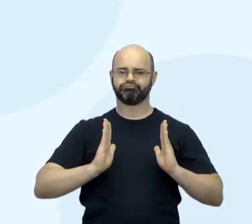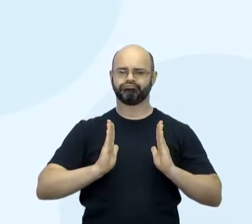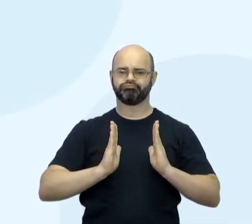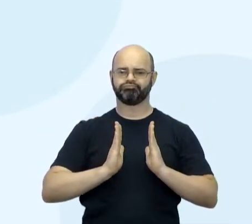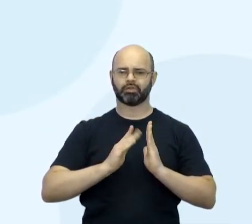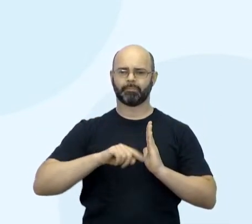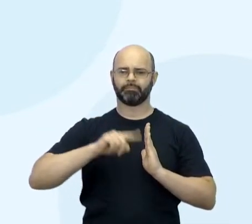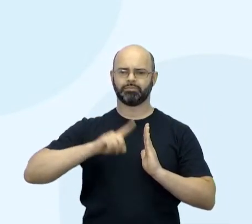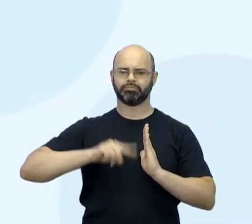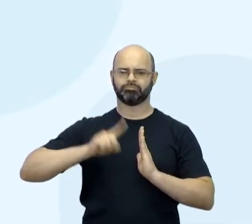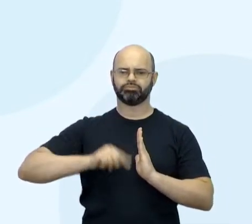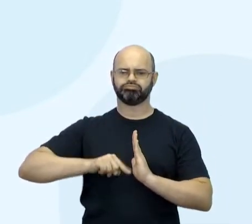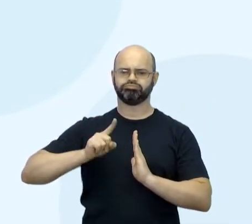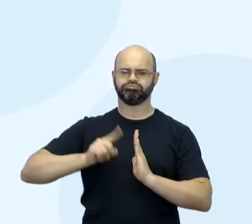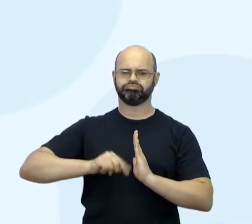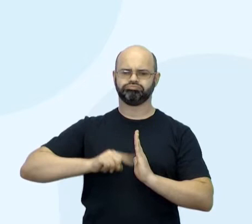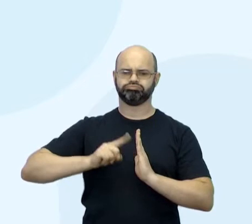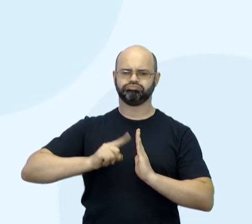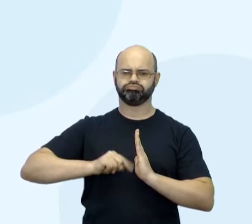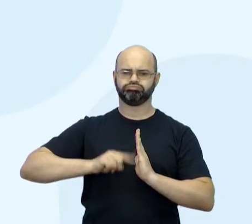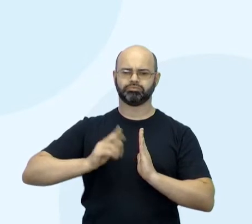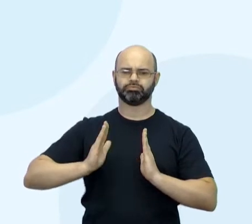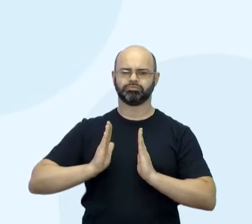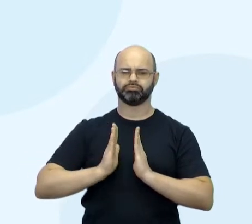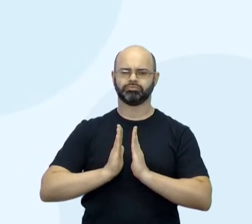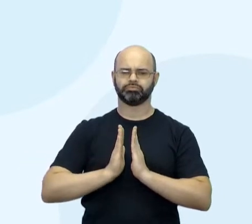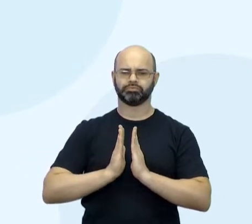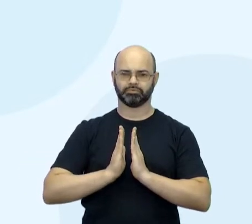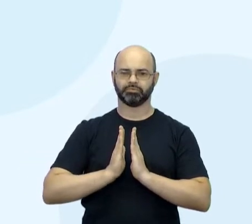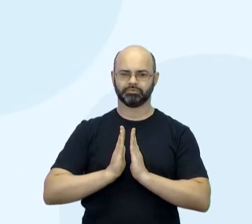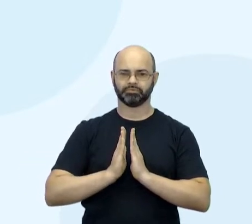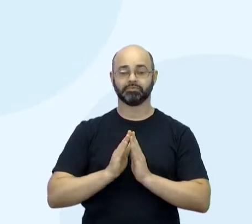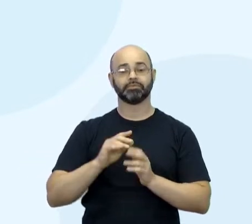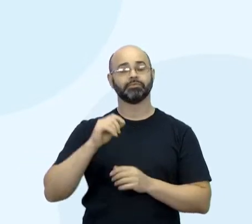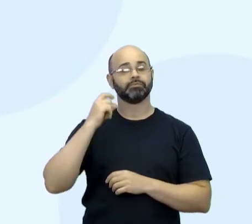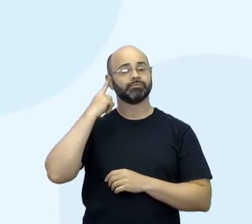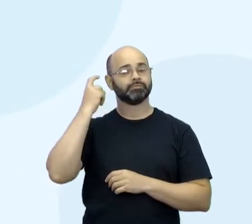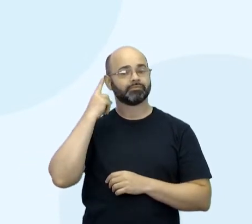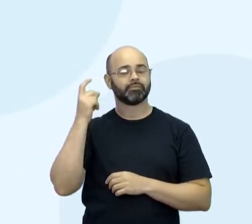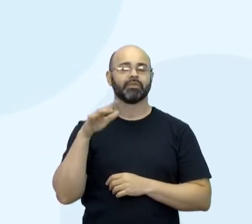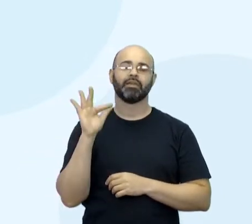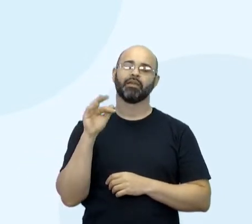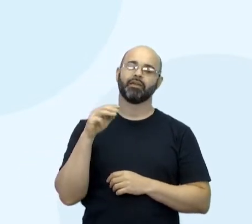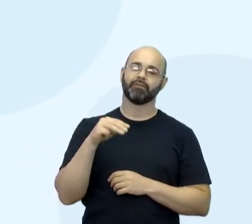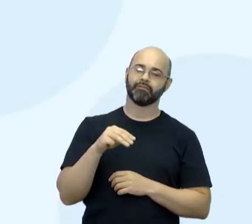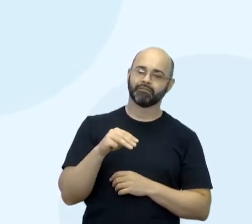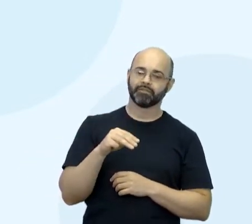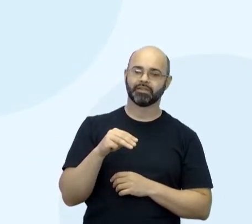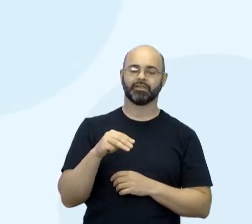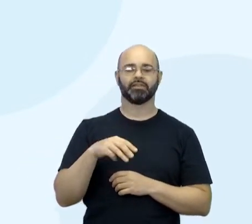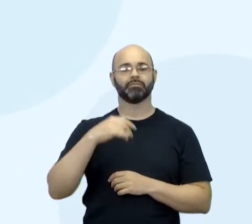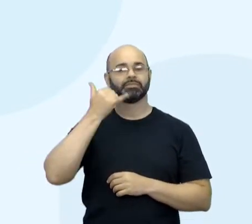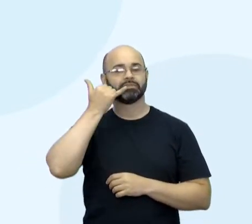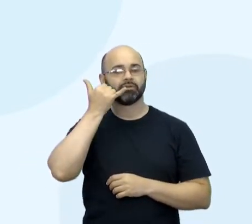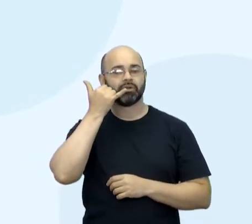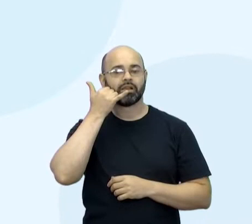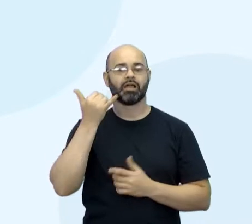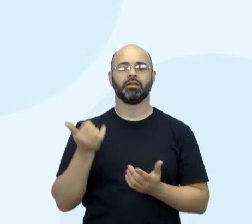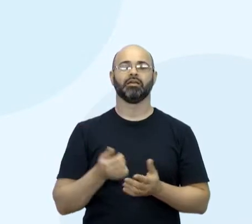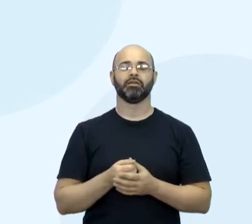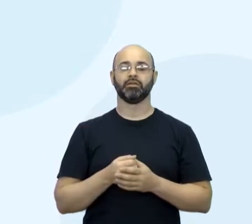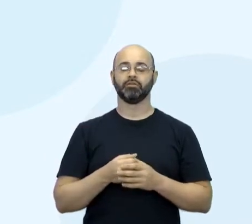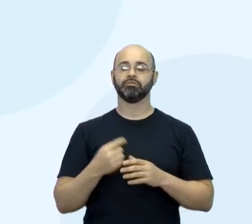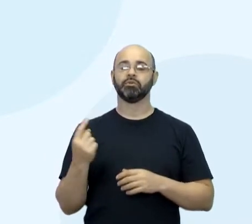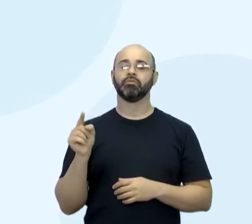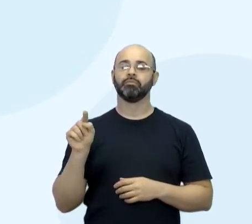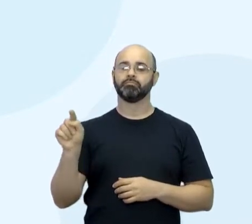certo? Então aqui eu estou aqui, desde aqui da onda de rádio, a FM e tal, onda de celular, micro-ondas, a